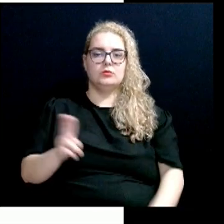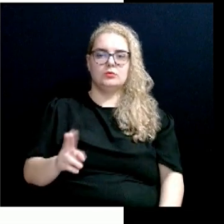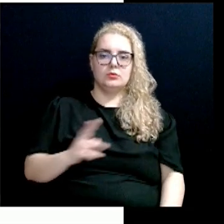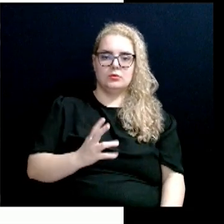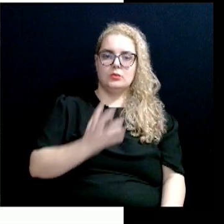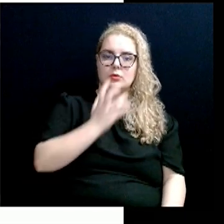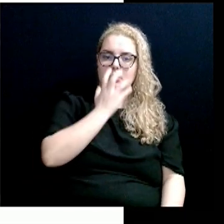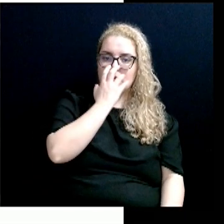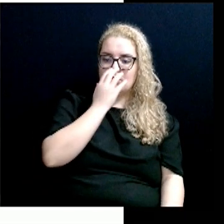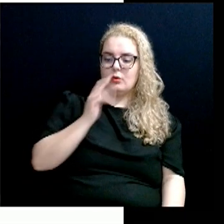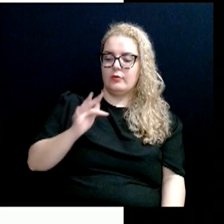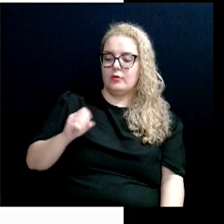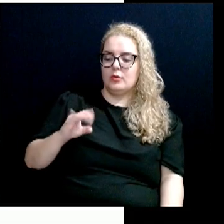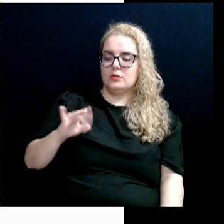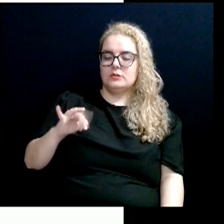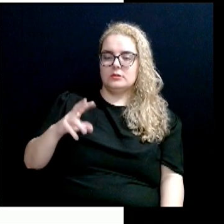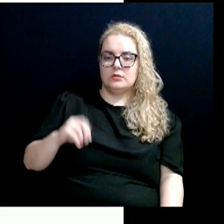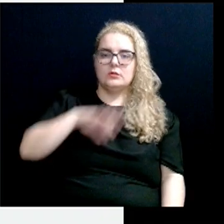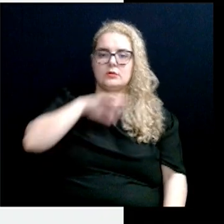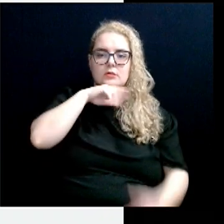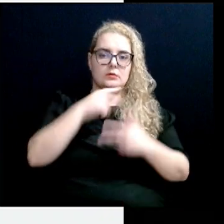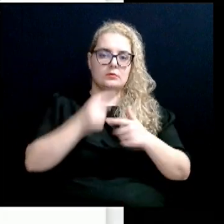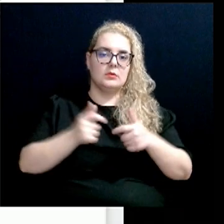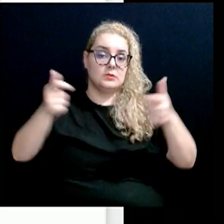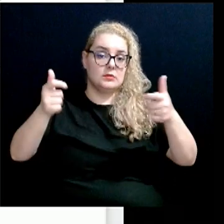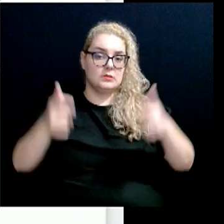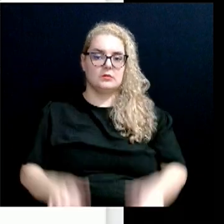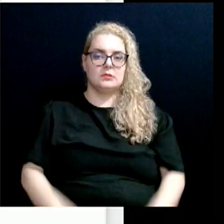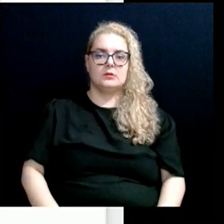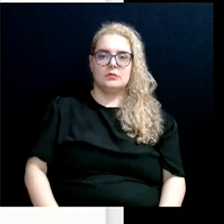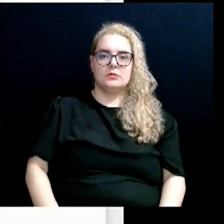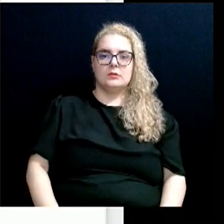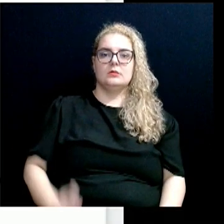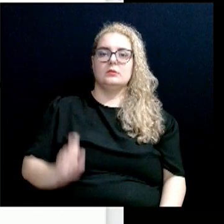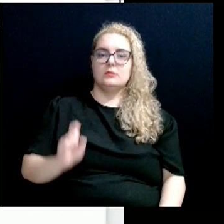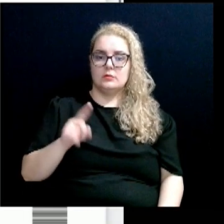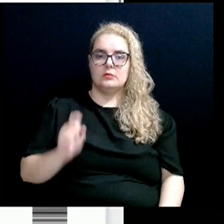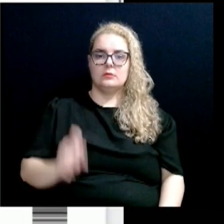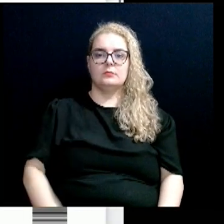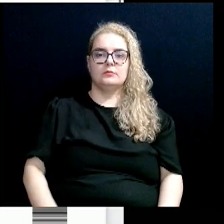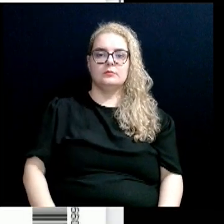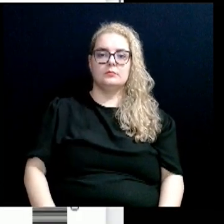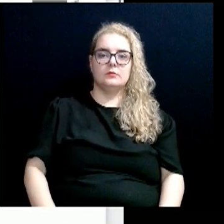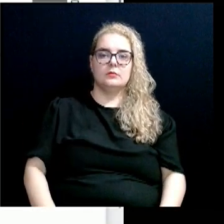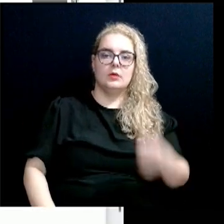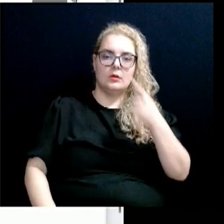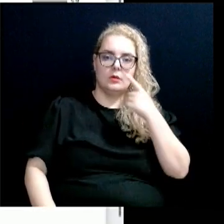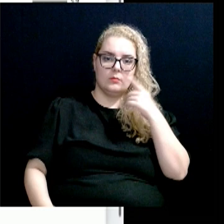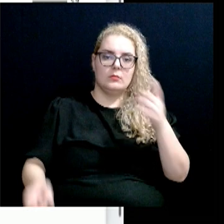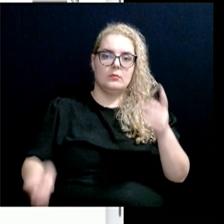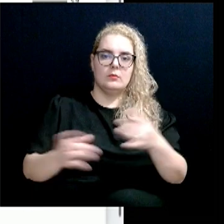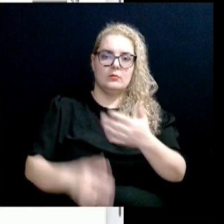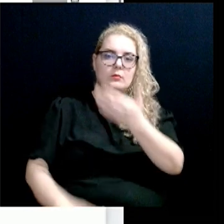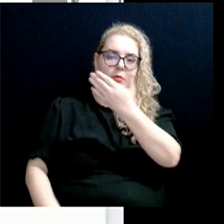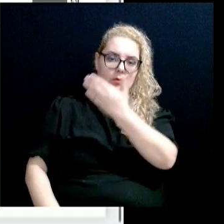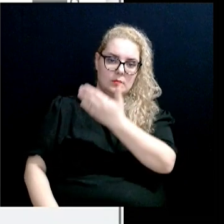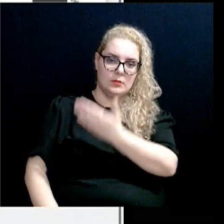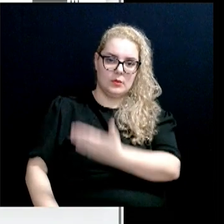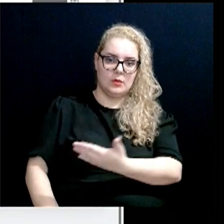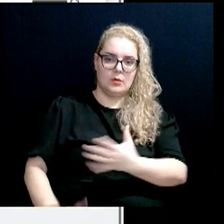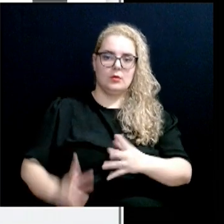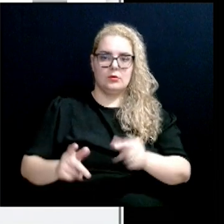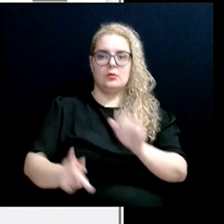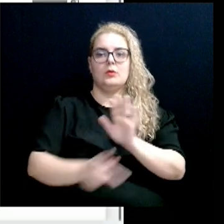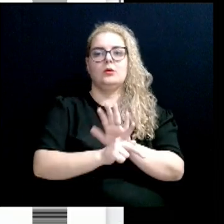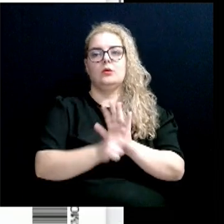grande porte em passeios. Olha, eu vou clicar aqui, pronto, abriu o projeto e aí você